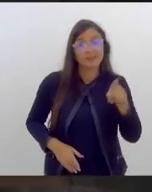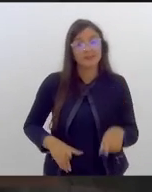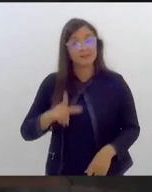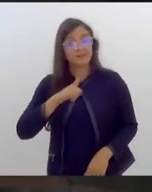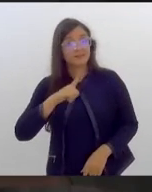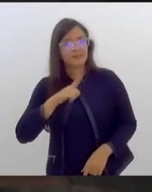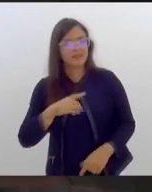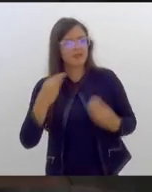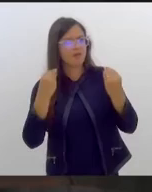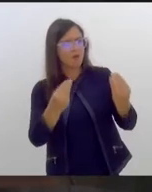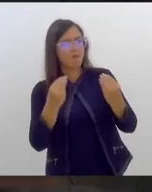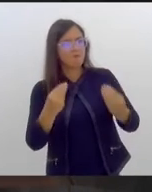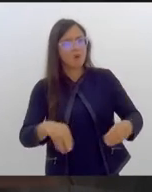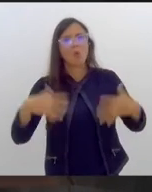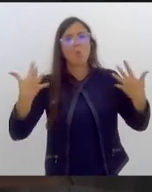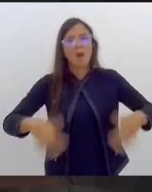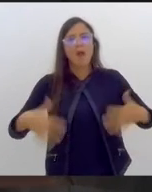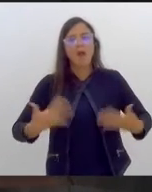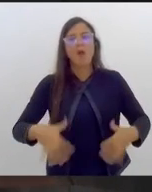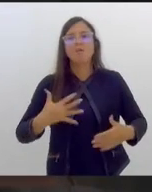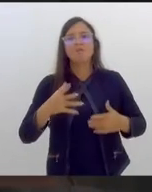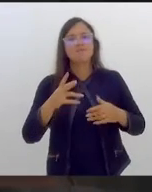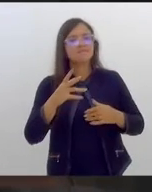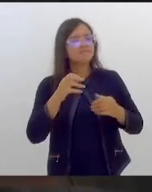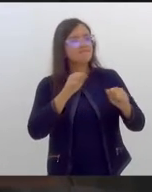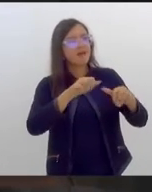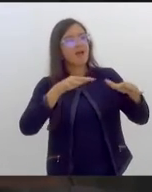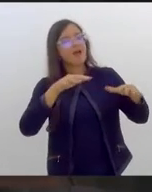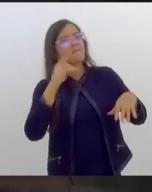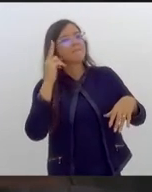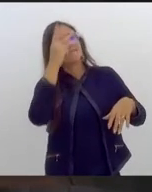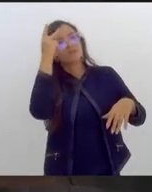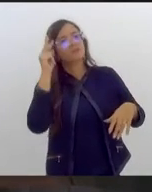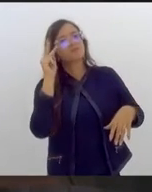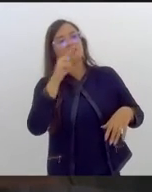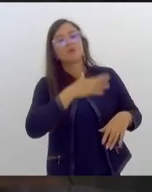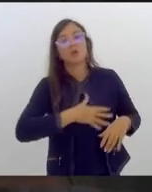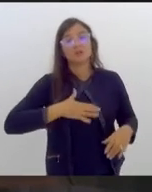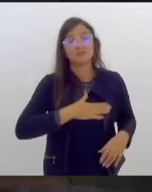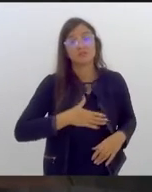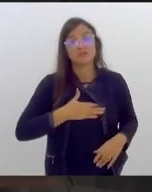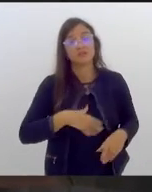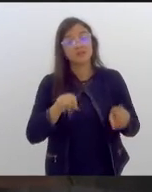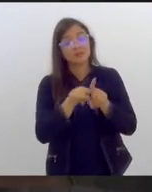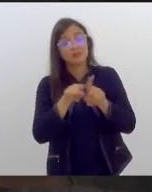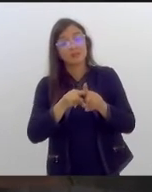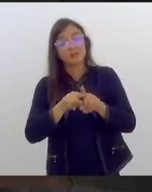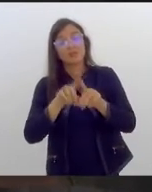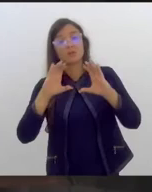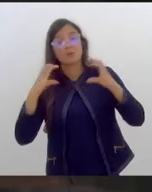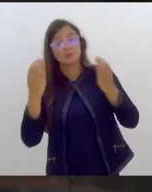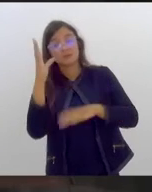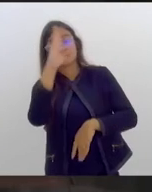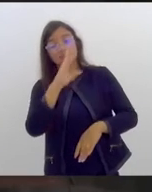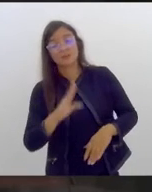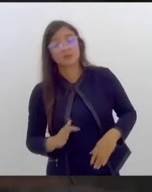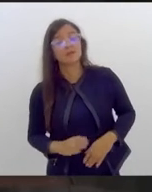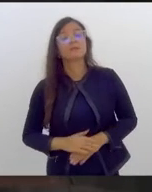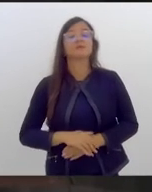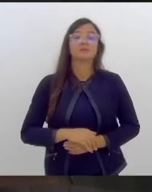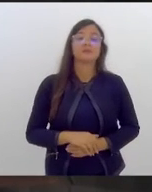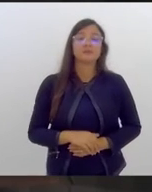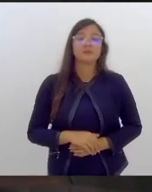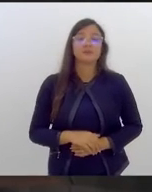esféricos de popularidade com Ampla maioria no Congresso Nacional não foram poucas as sugestões que ele recebeu